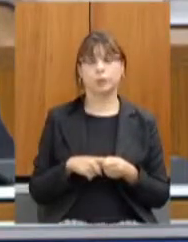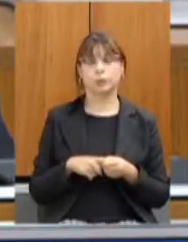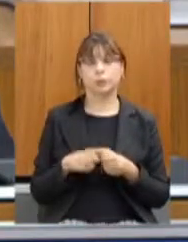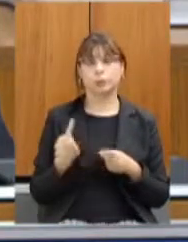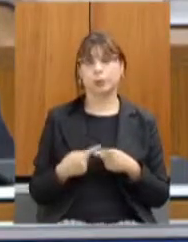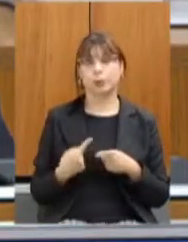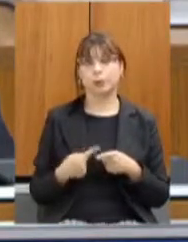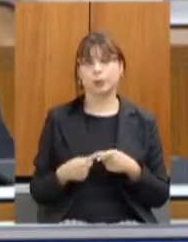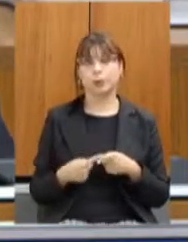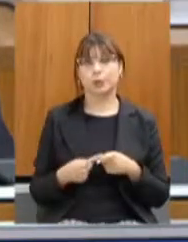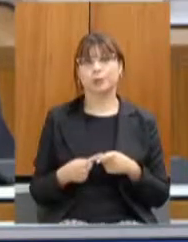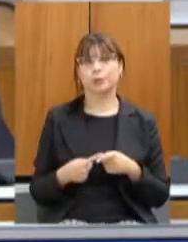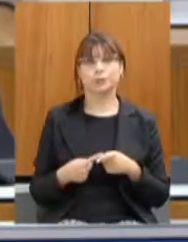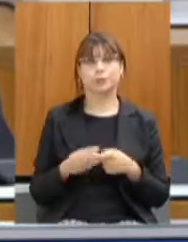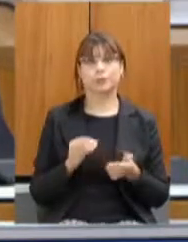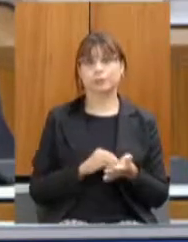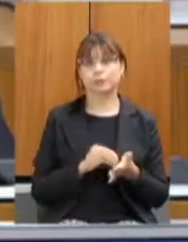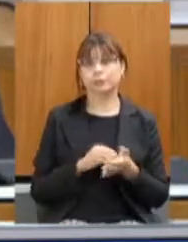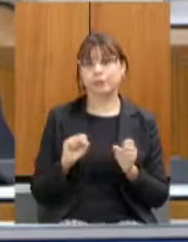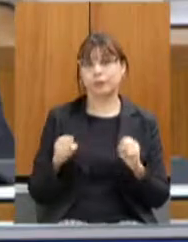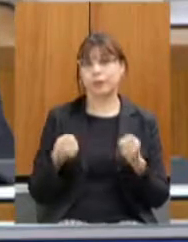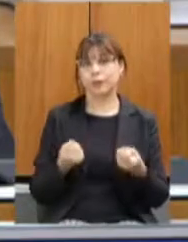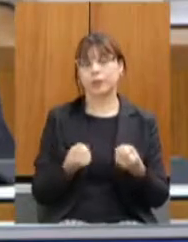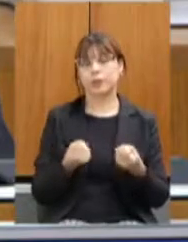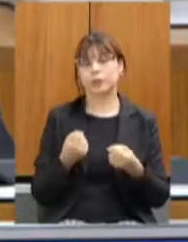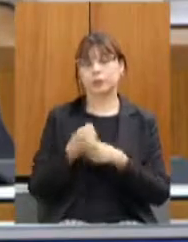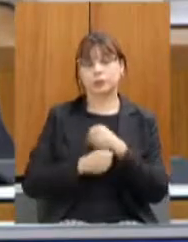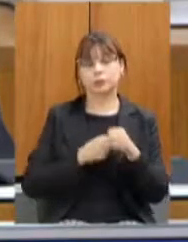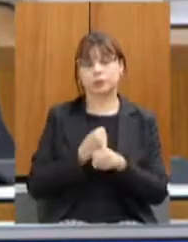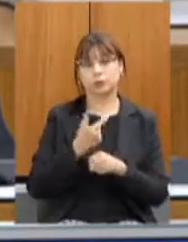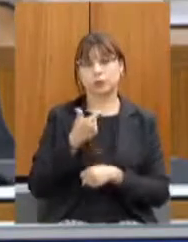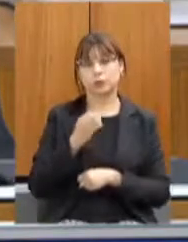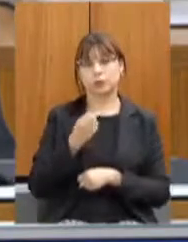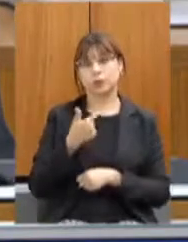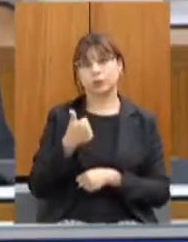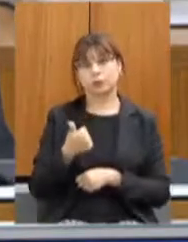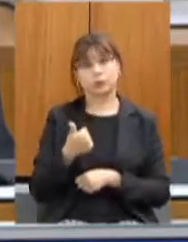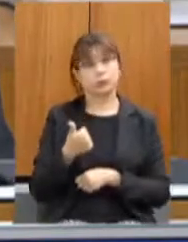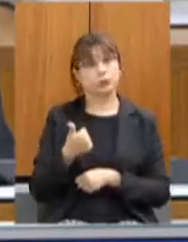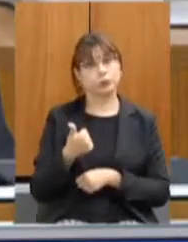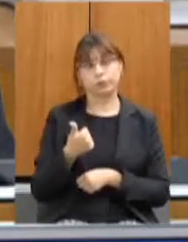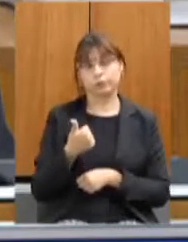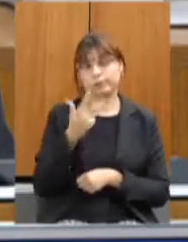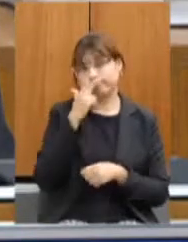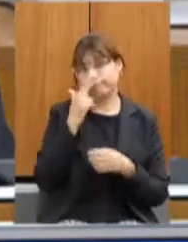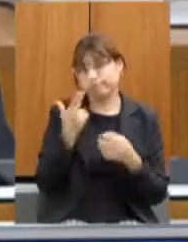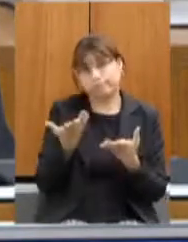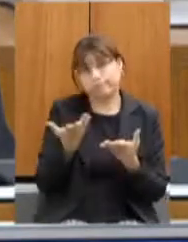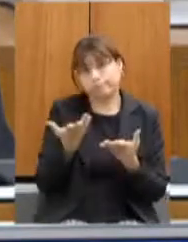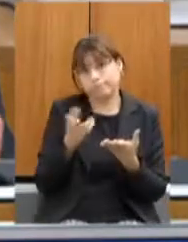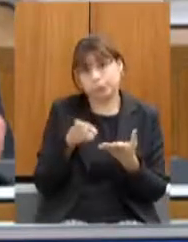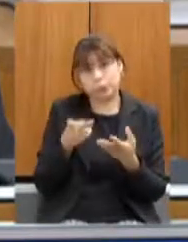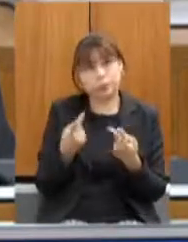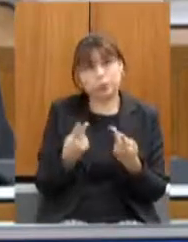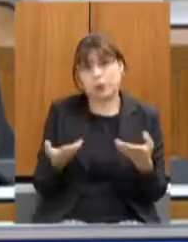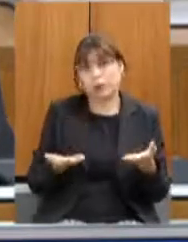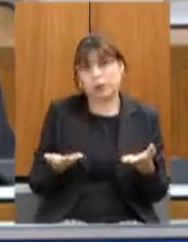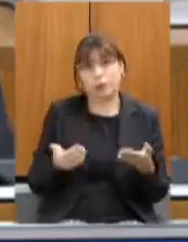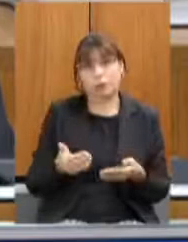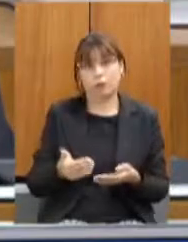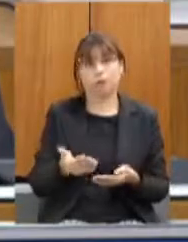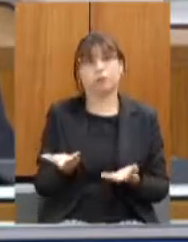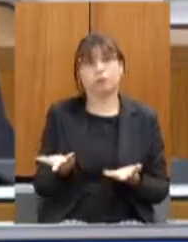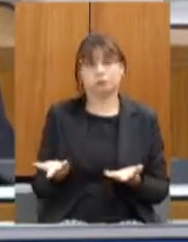isso daí não há garantia que em 2021 nós tenhamos um cenário muito diferente do que nós estamos vivendo neste momento